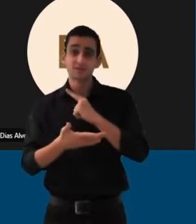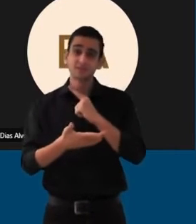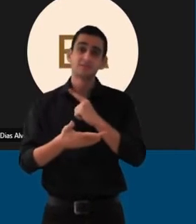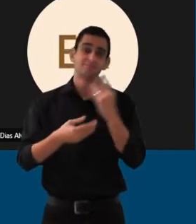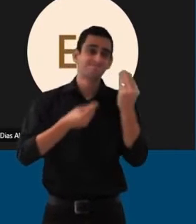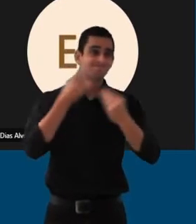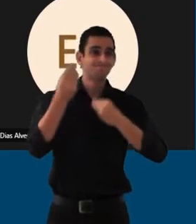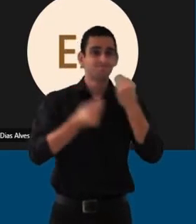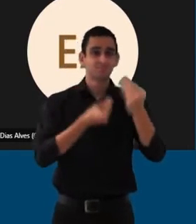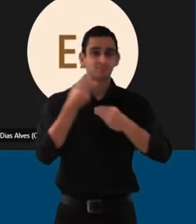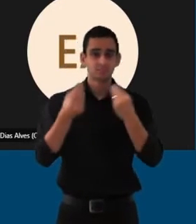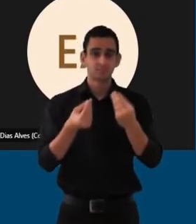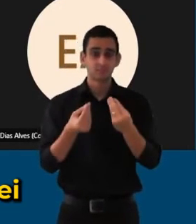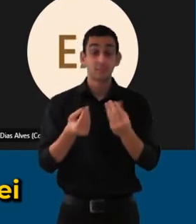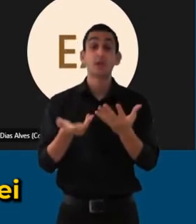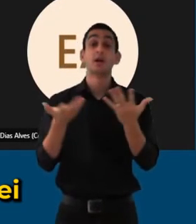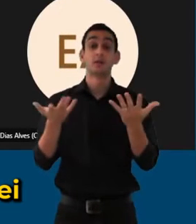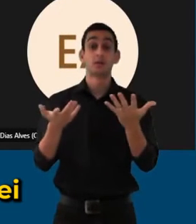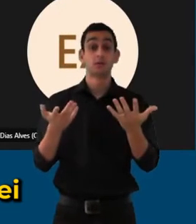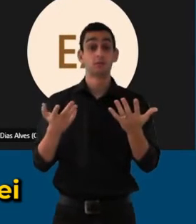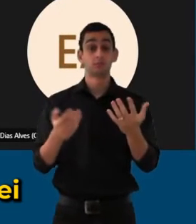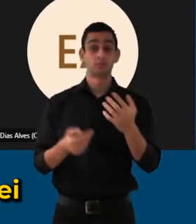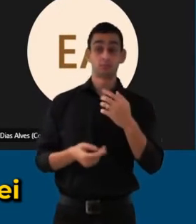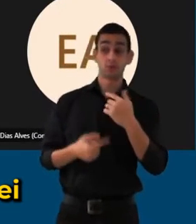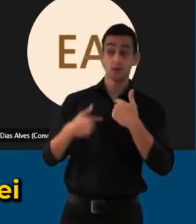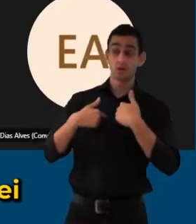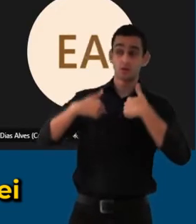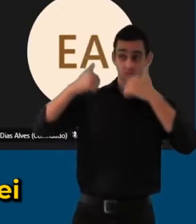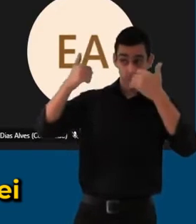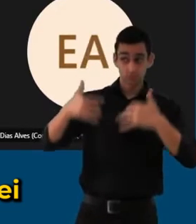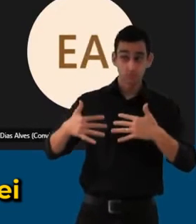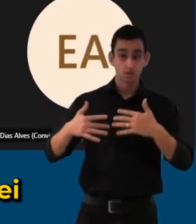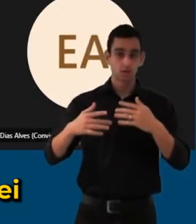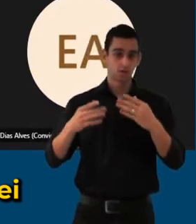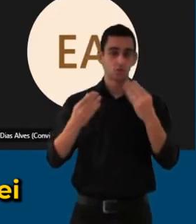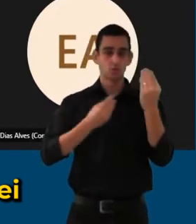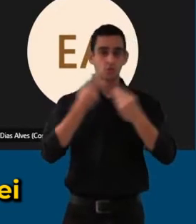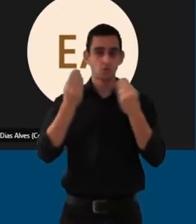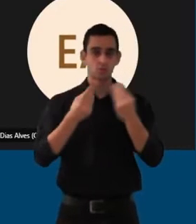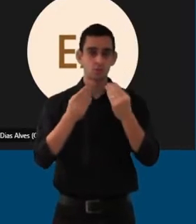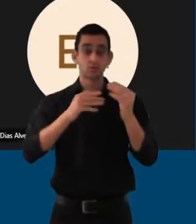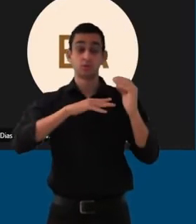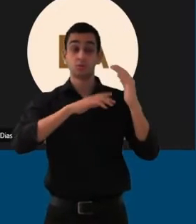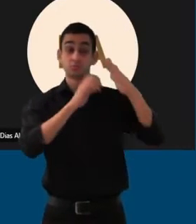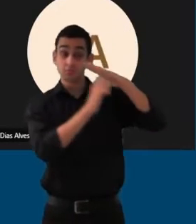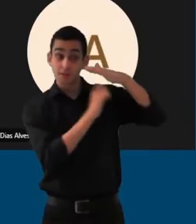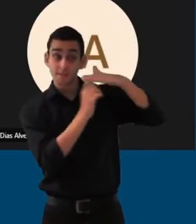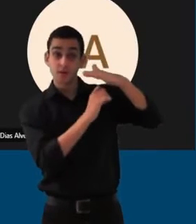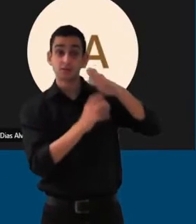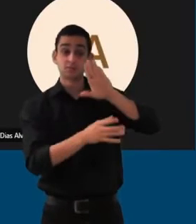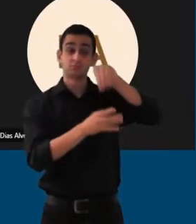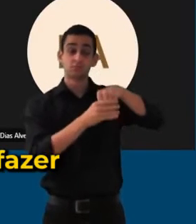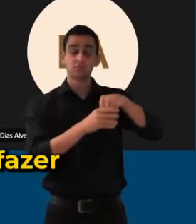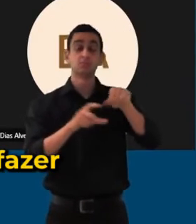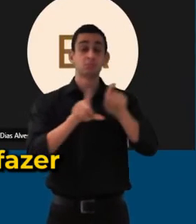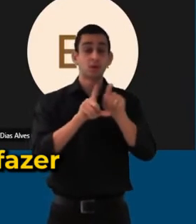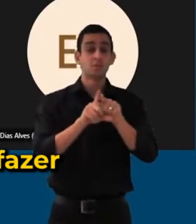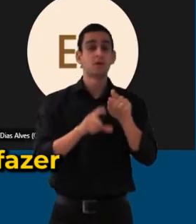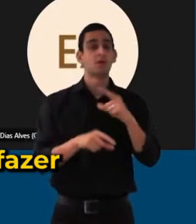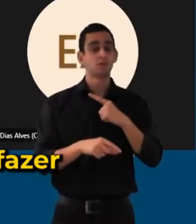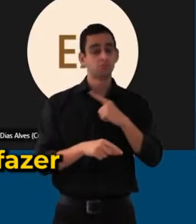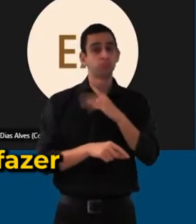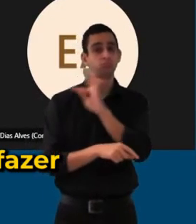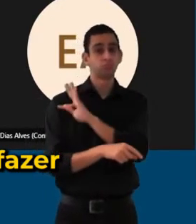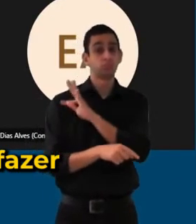O que internamente, tá? O que eu posso dizer a vocês e que eu sei, né, tecnicamente sobre esse